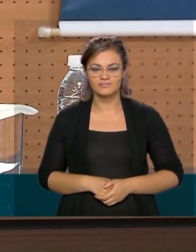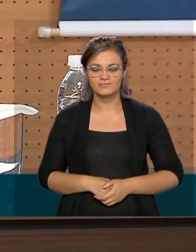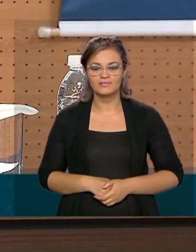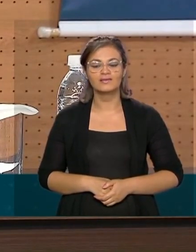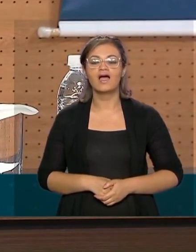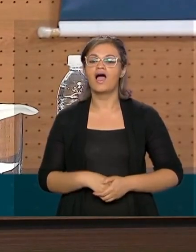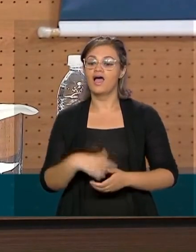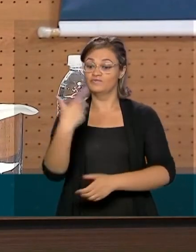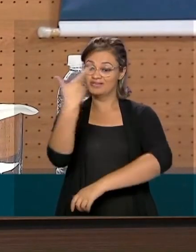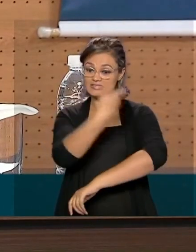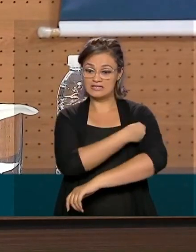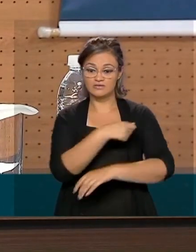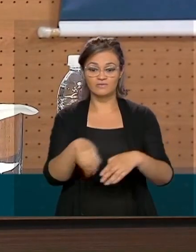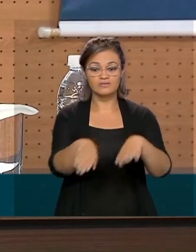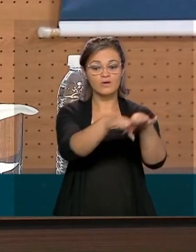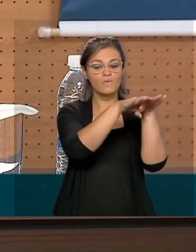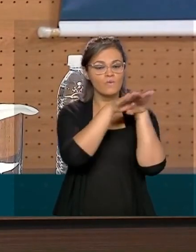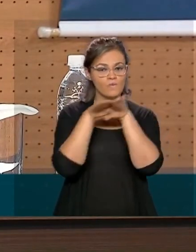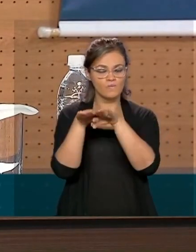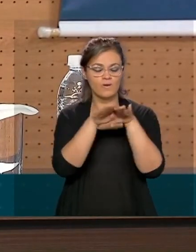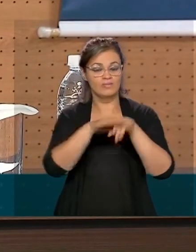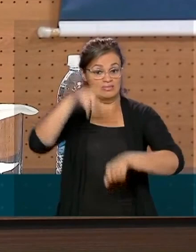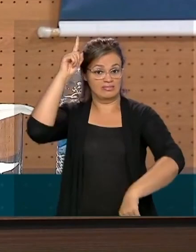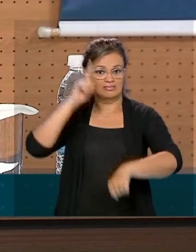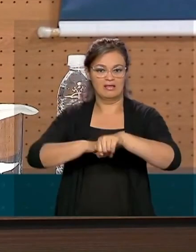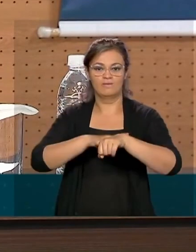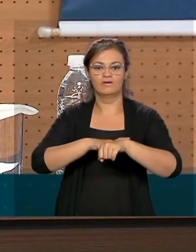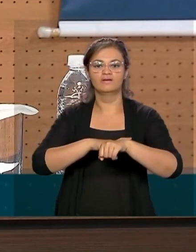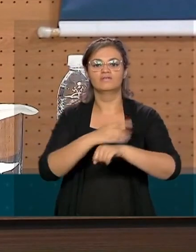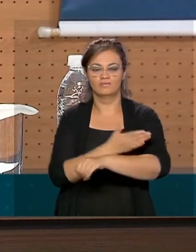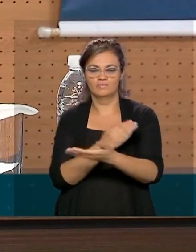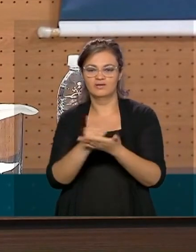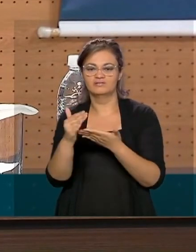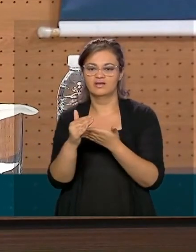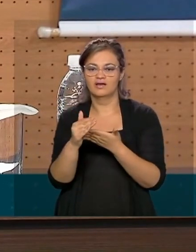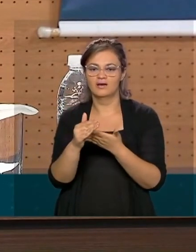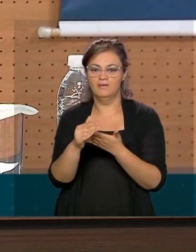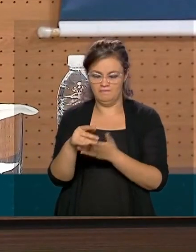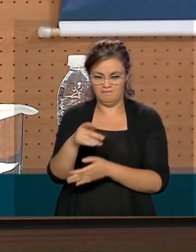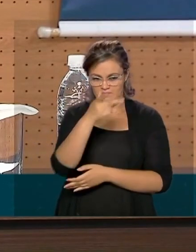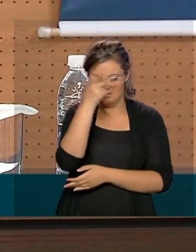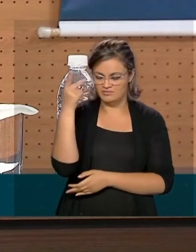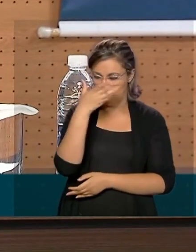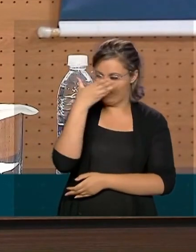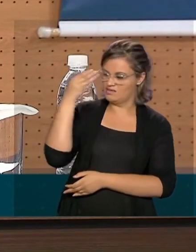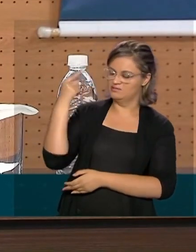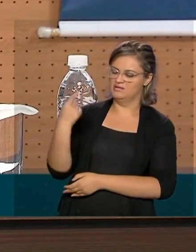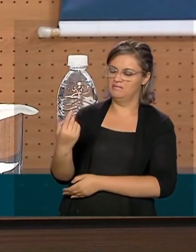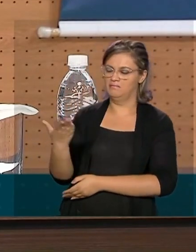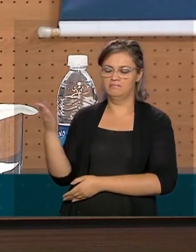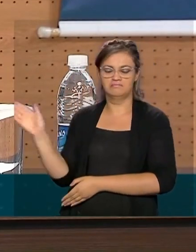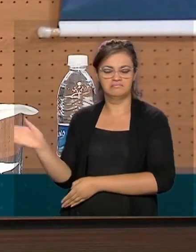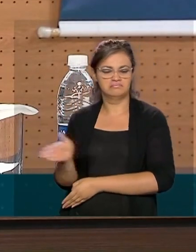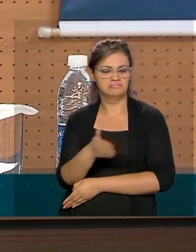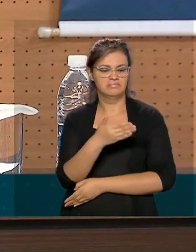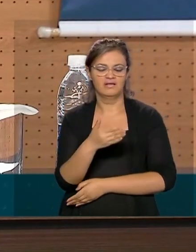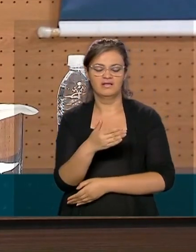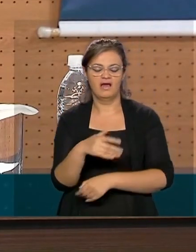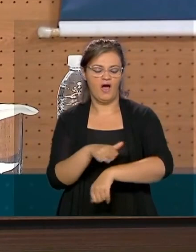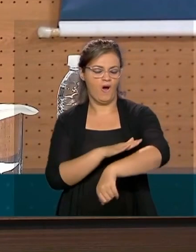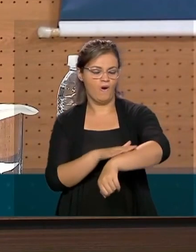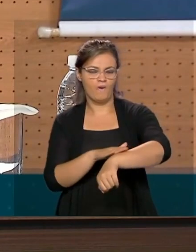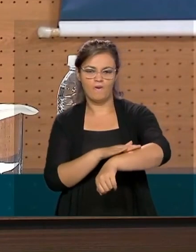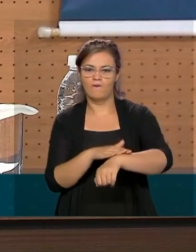vacinação de forma igualitária e simultânea, sem deixar nenhum brasileiro para trás, sem discriminar cor da pele,